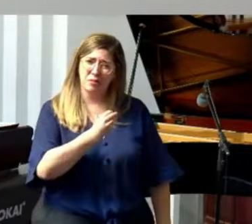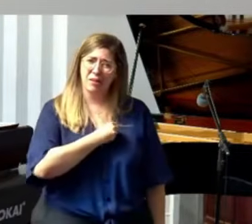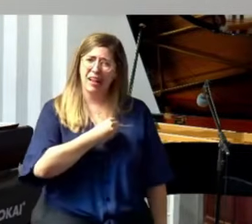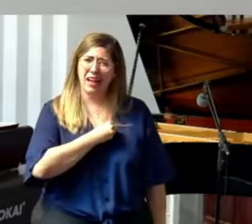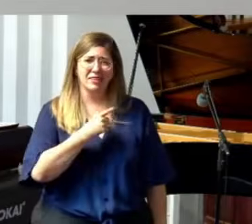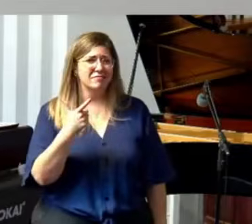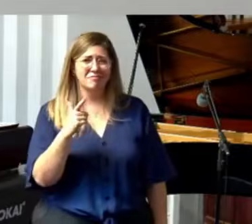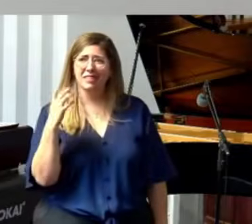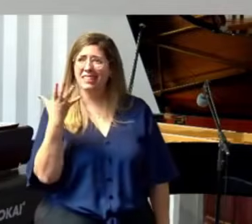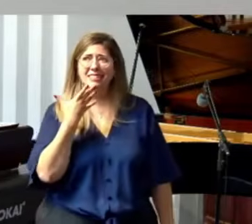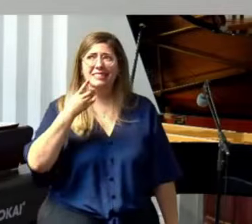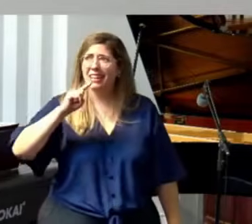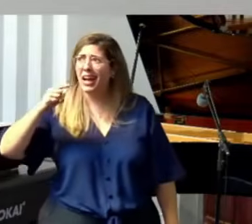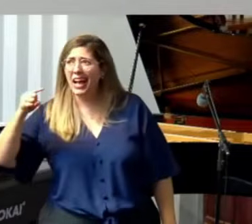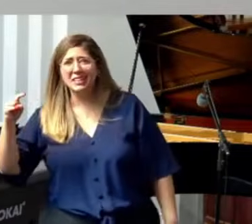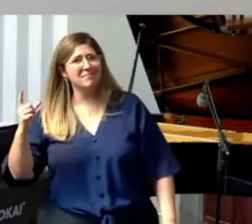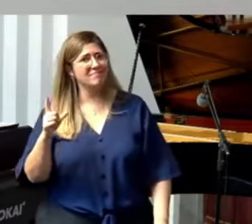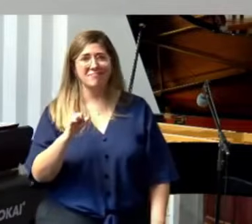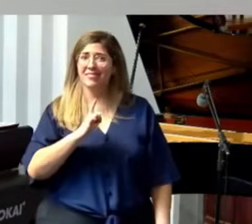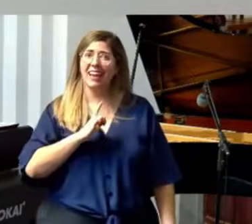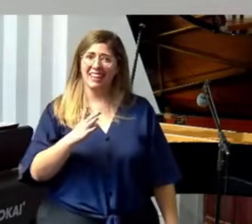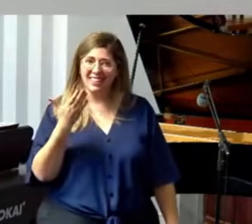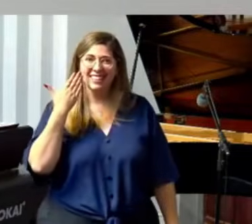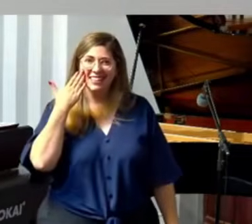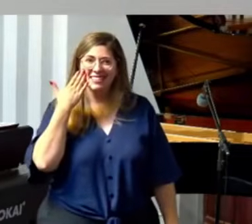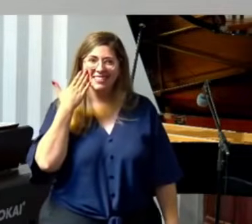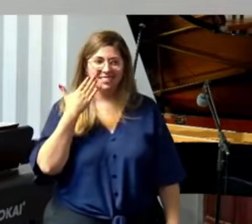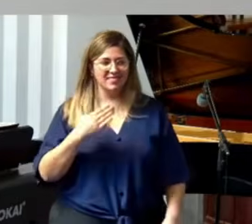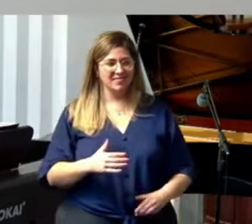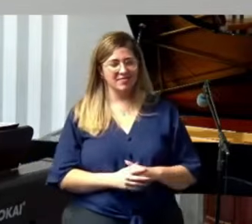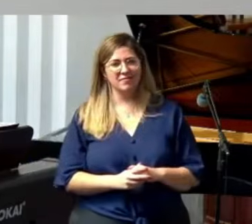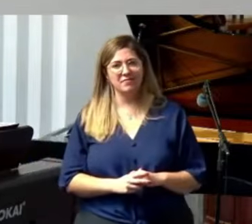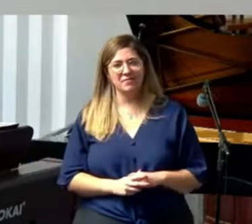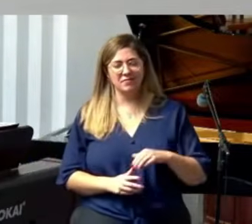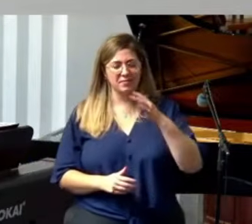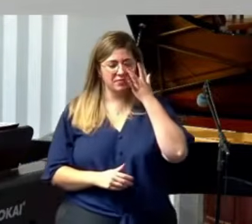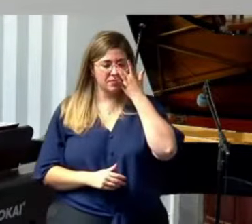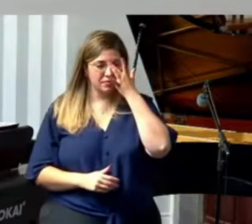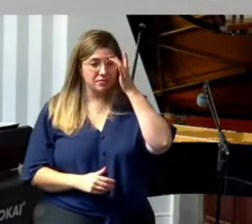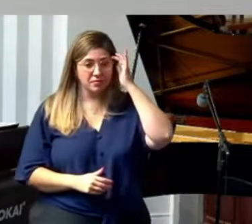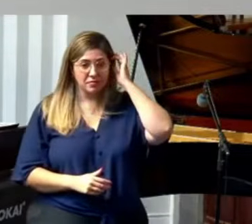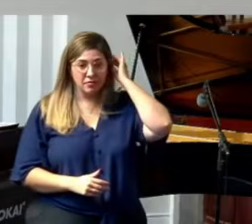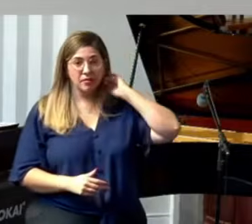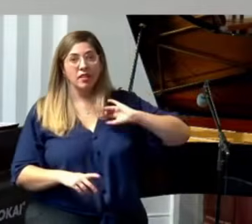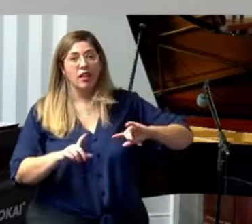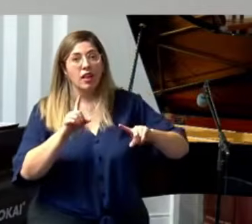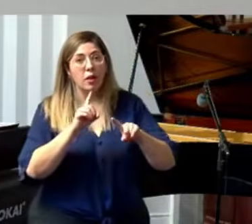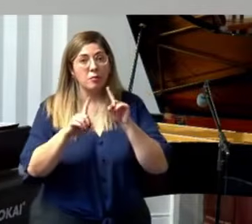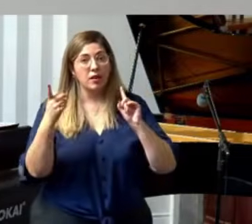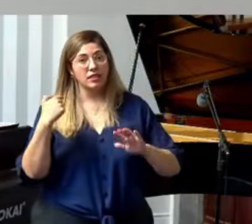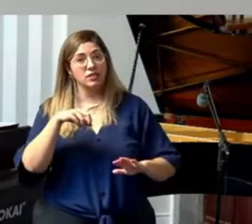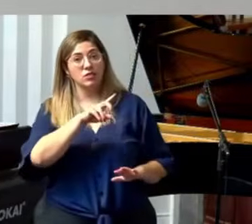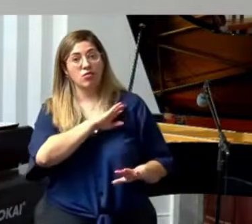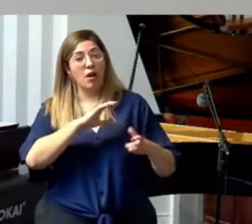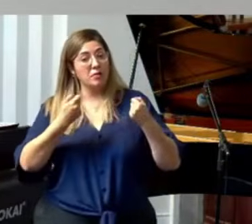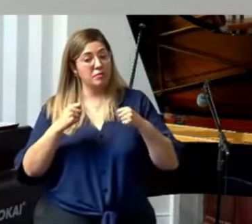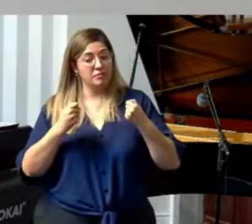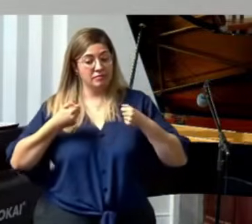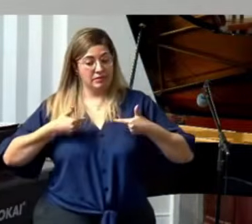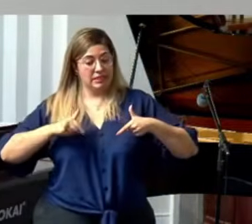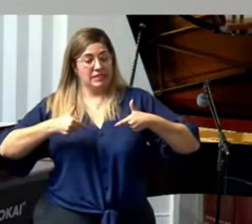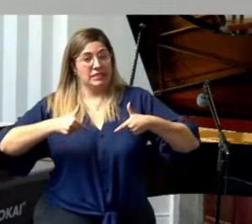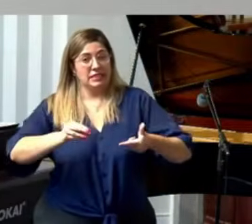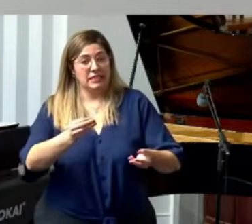caída. Nós somos salvos de nossos pecados por conta da obra de Cristo Jesus, mas nós precisamos lutar contra um velho homem que